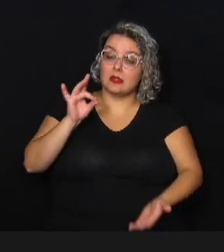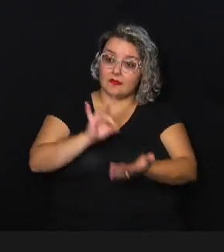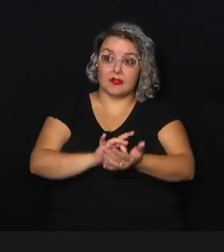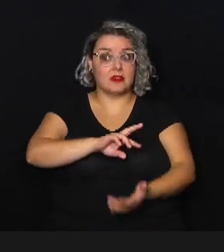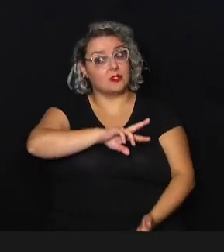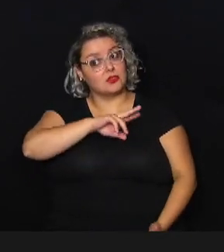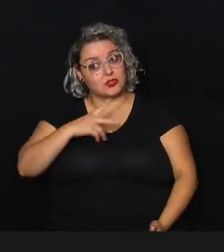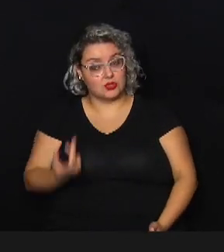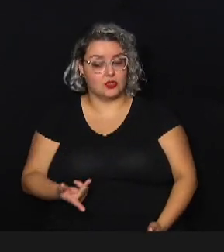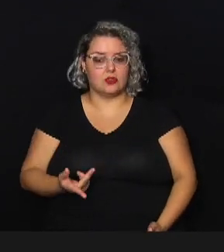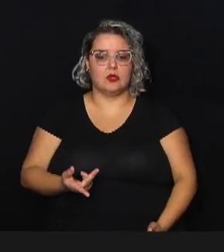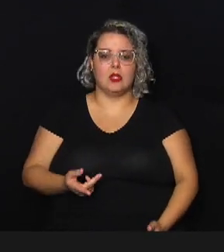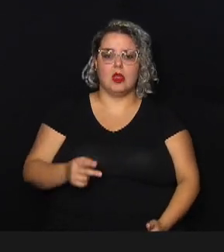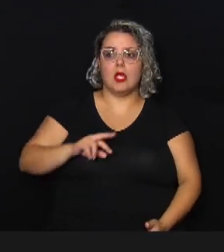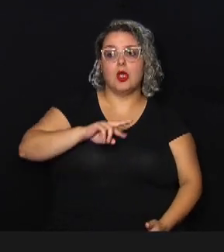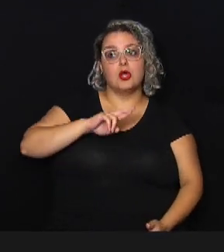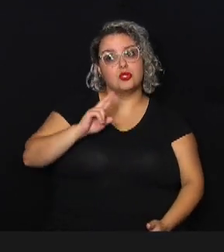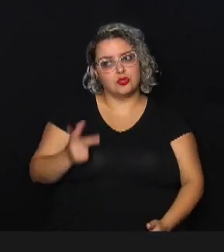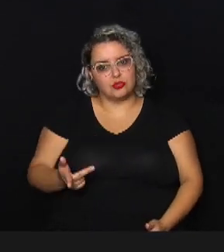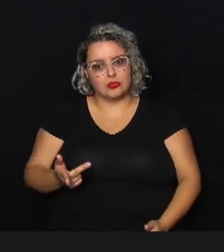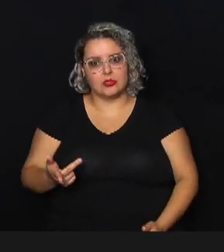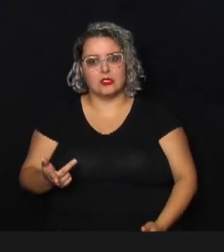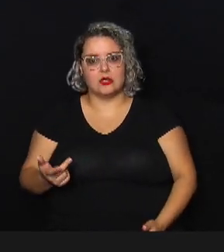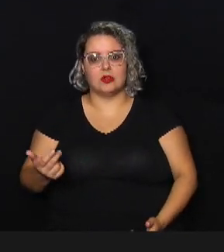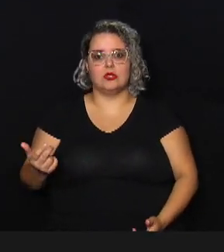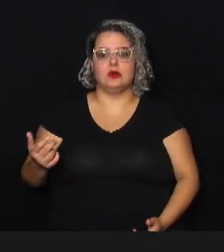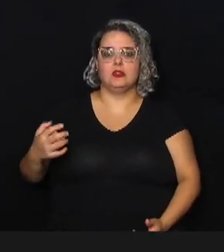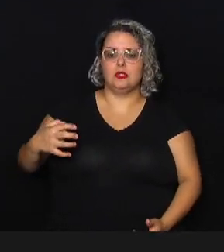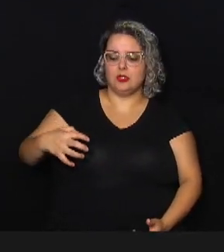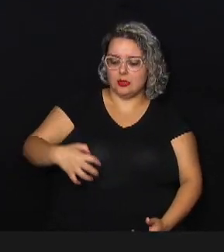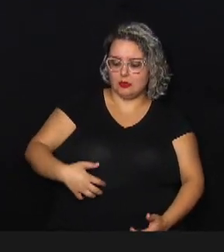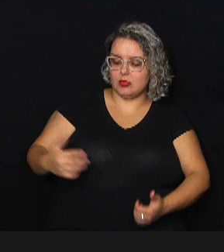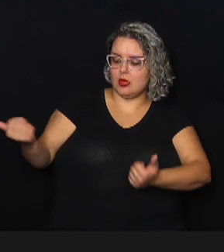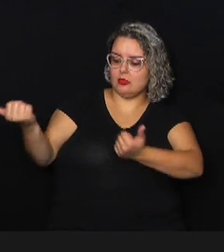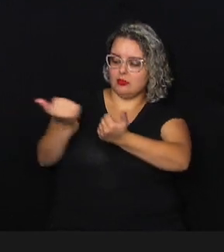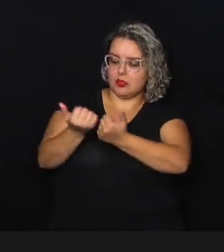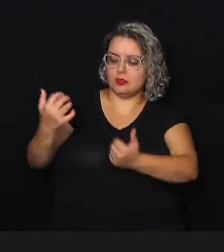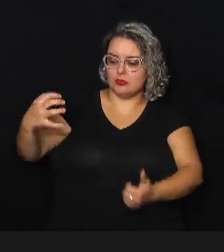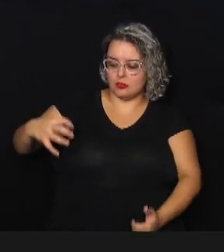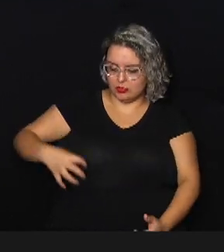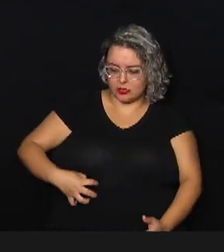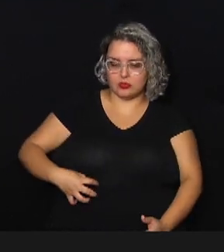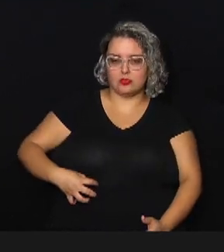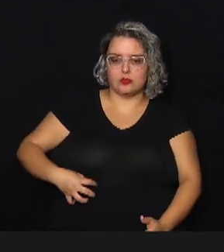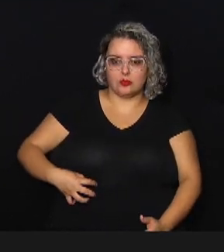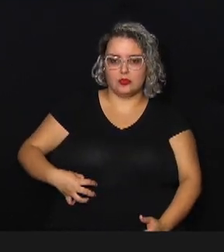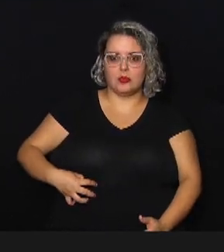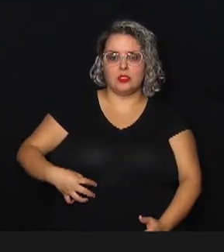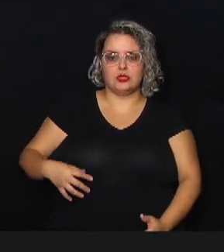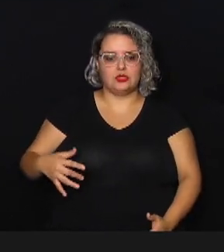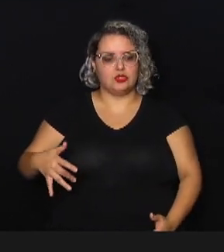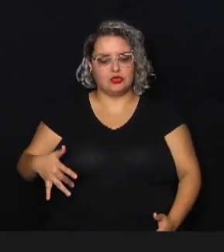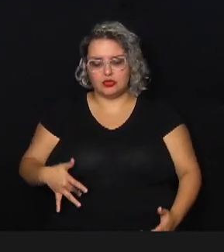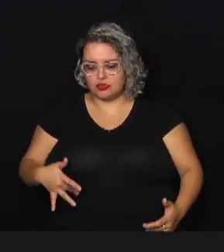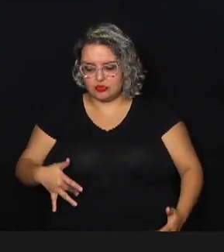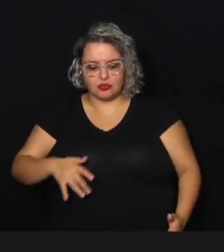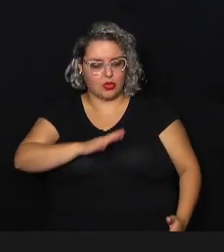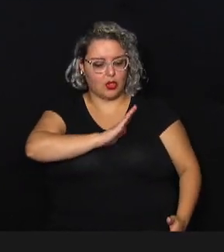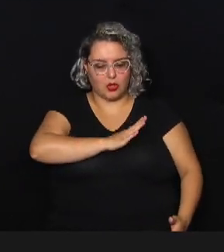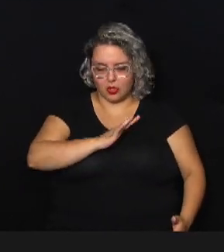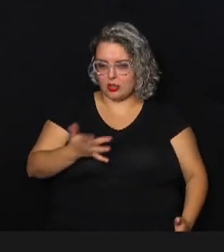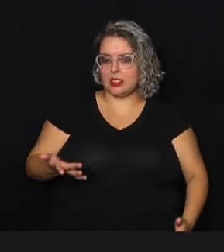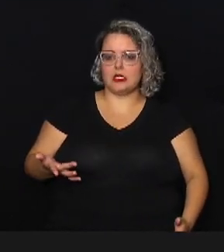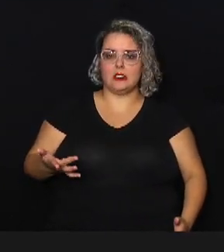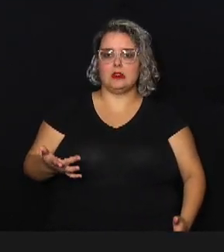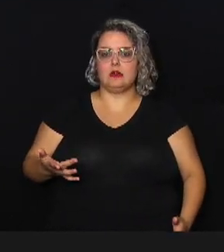É diferente um pouquinho do transplante de órgão sólido, do transplante de fígado, de rim, onde o paciente